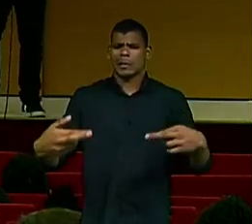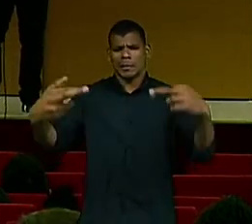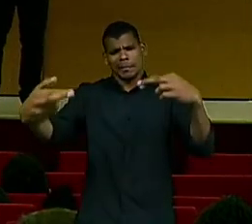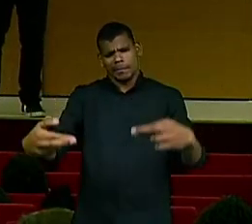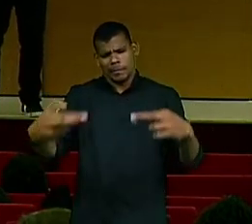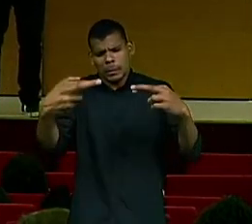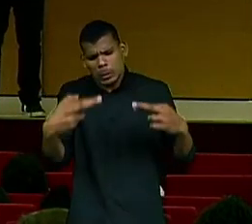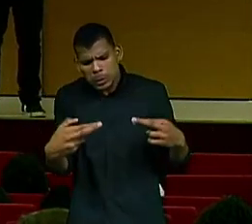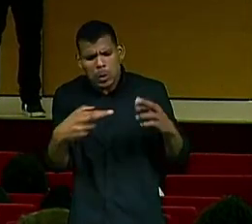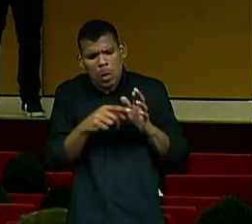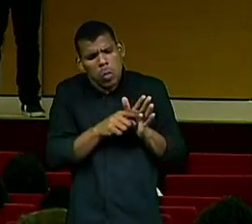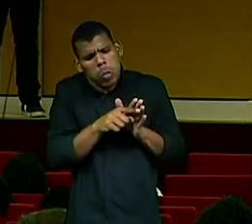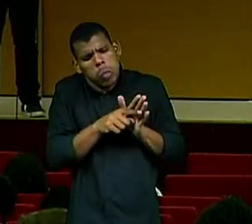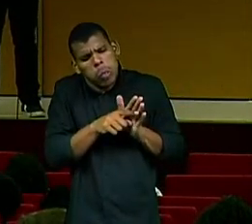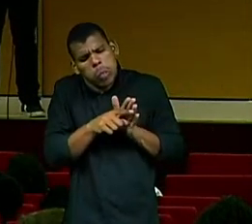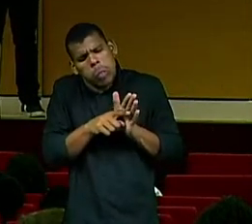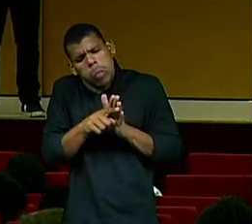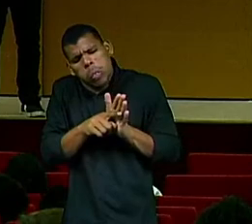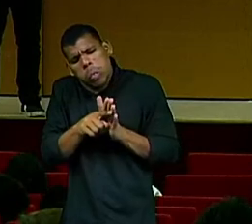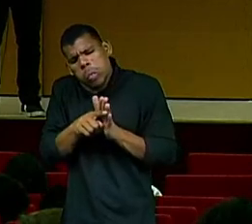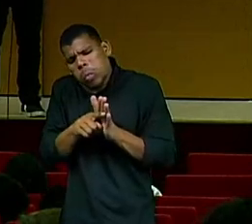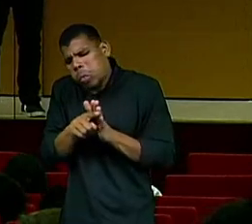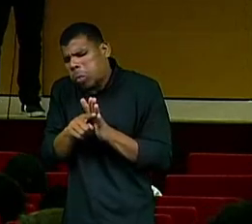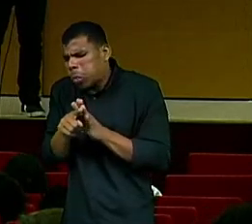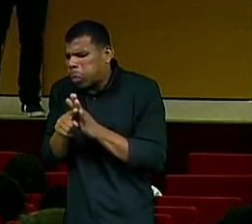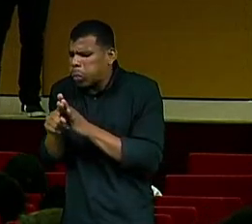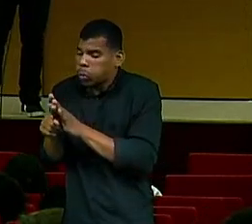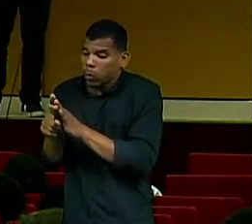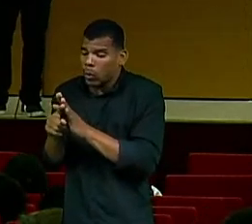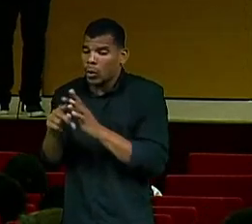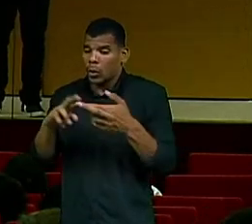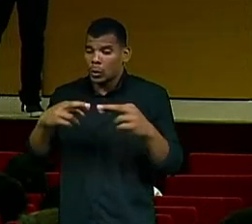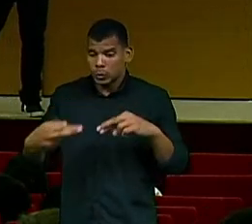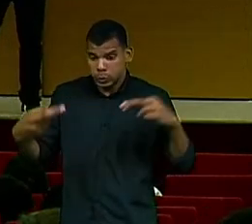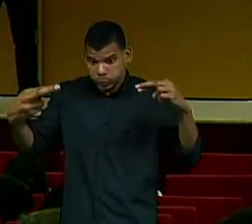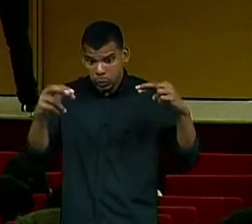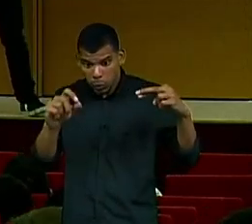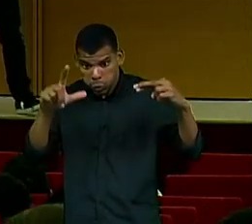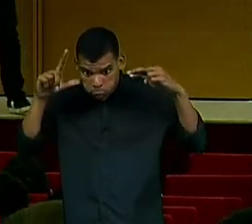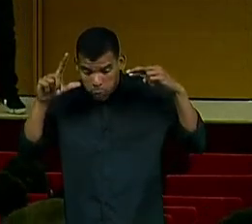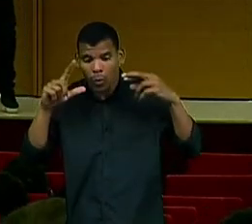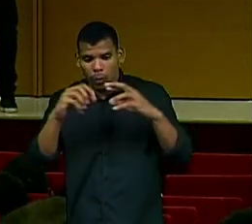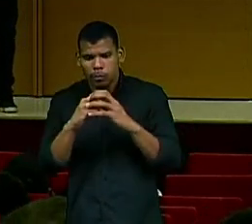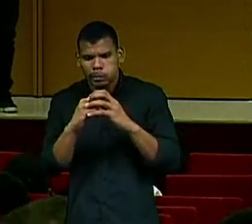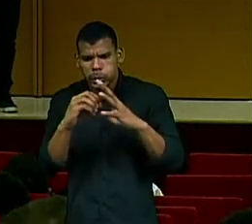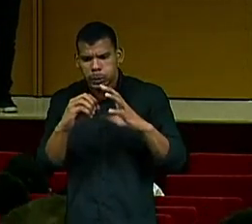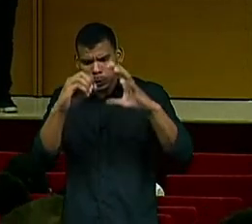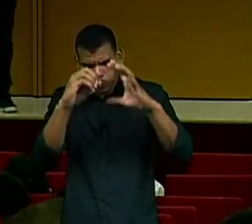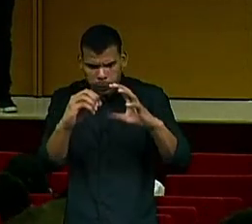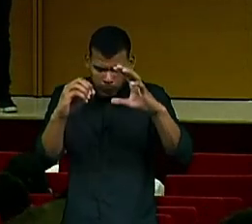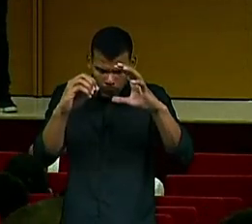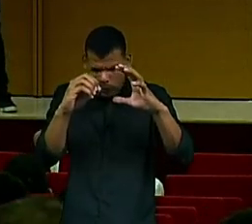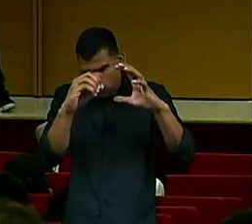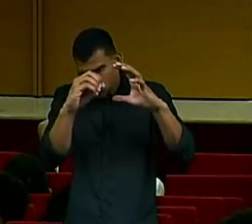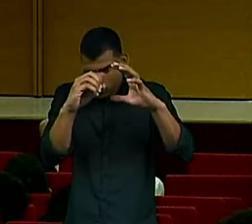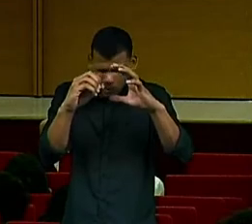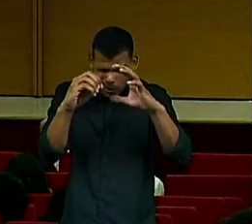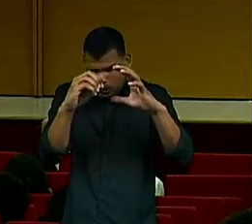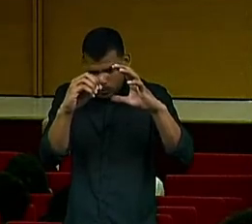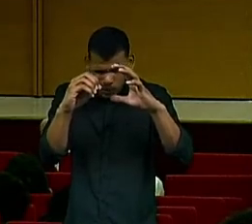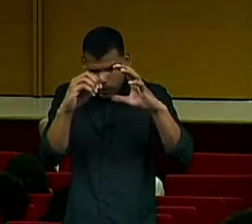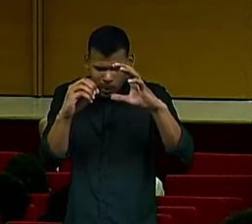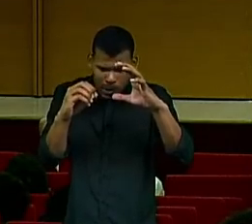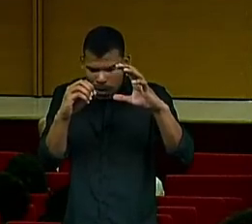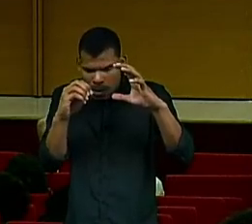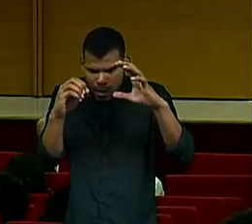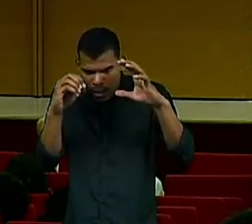o momento que eu gosto de DNA que o ser humano entendeu um negócio chamado código genético é a